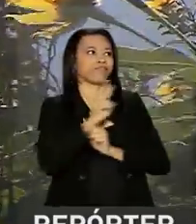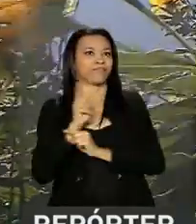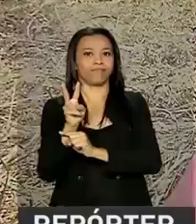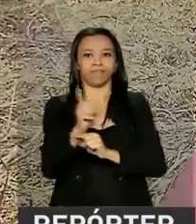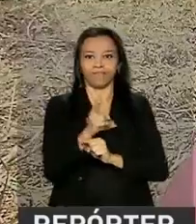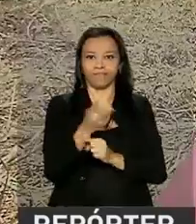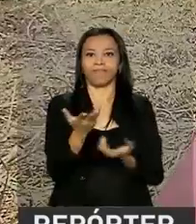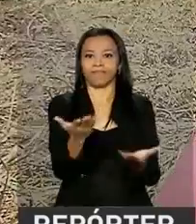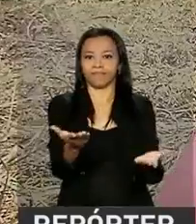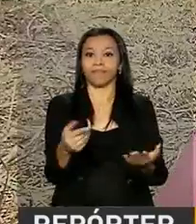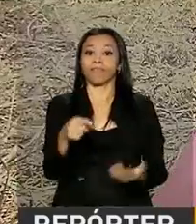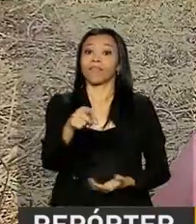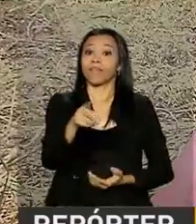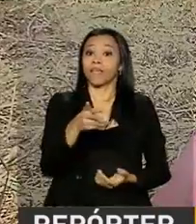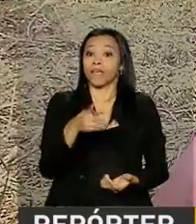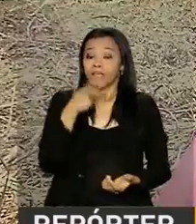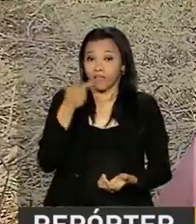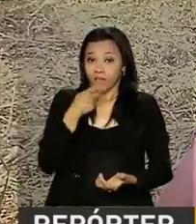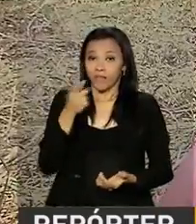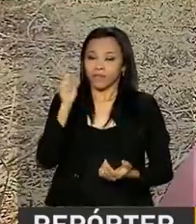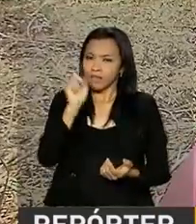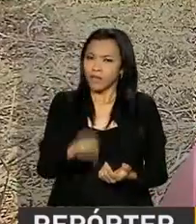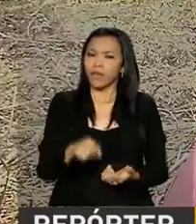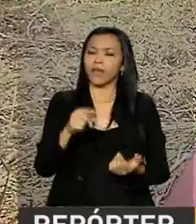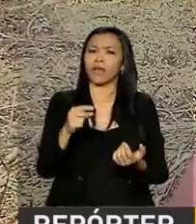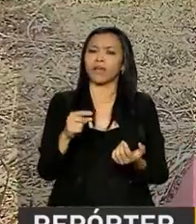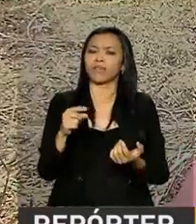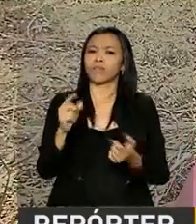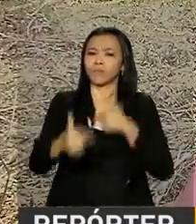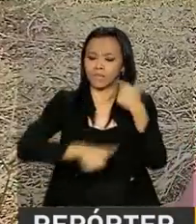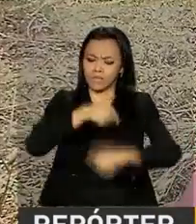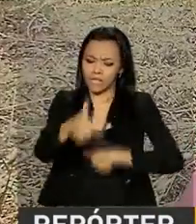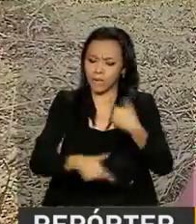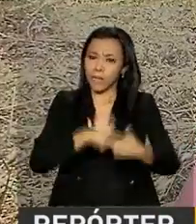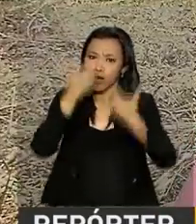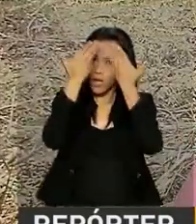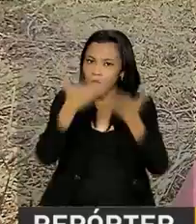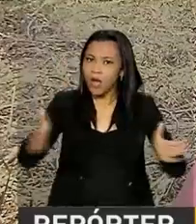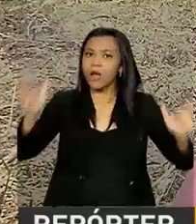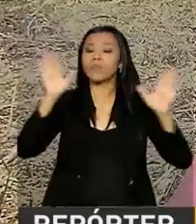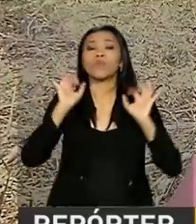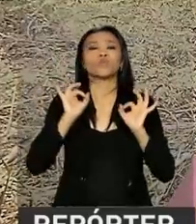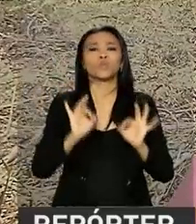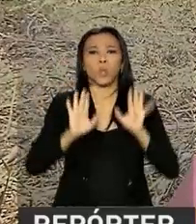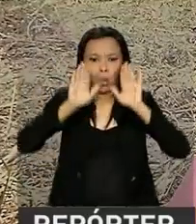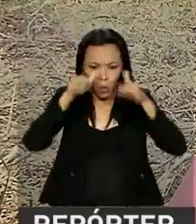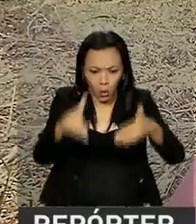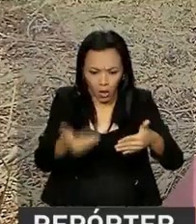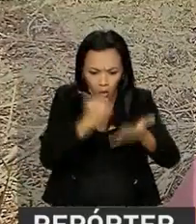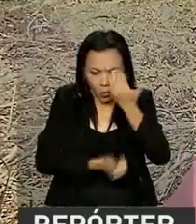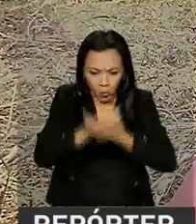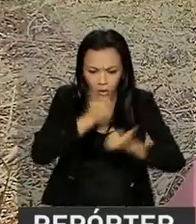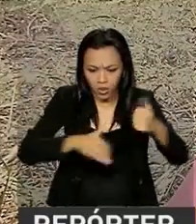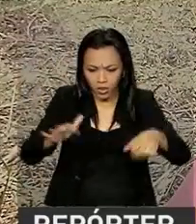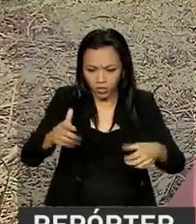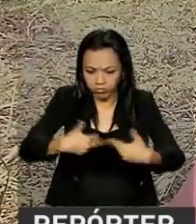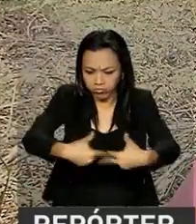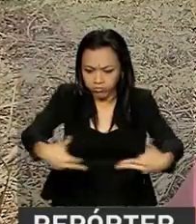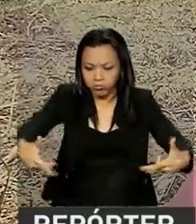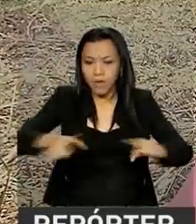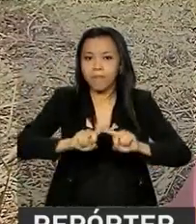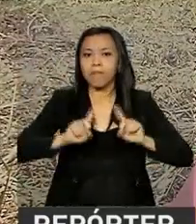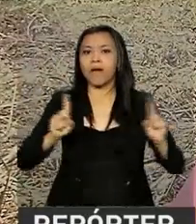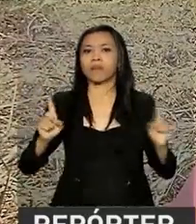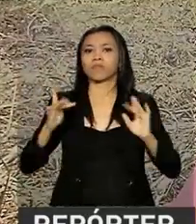o benefício ele se estende de uma forma muito Ampla porque não só o alimento Mas o relacionamento que se